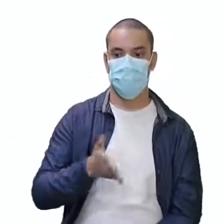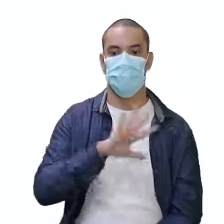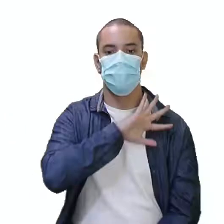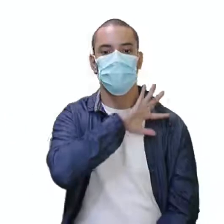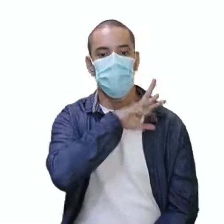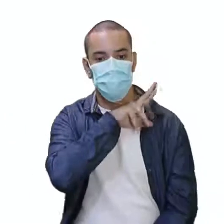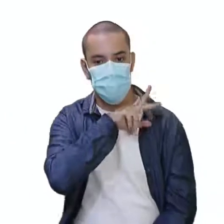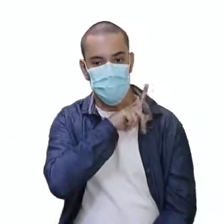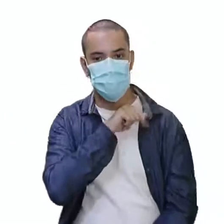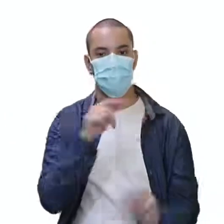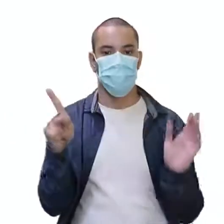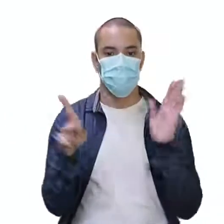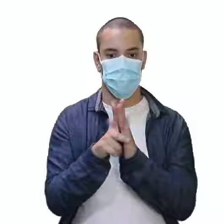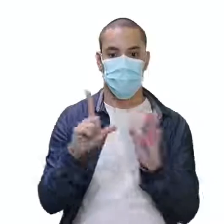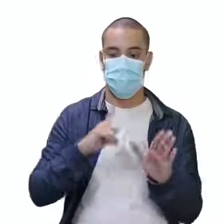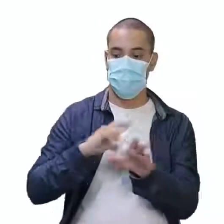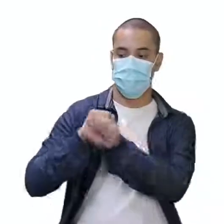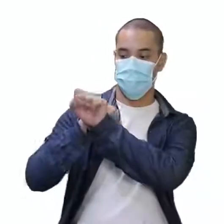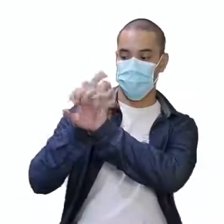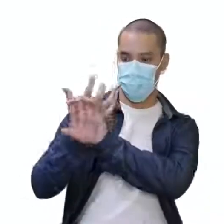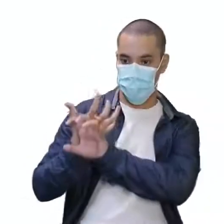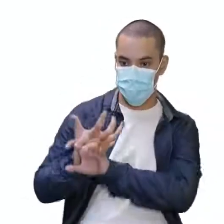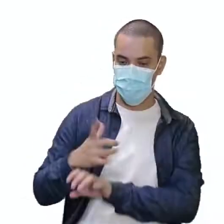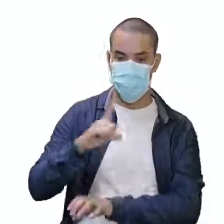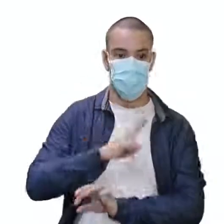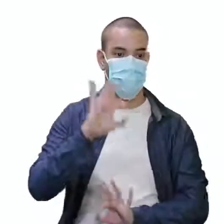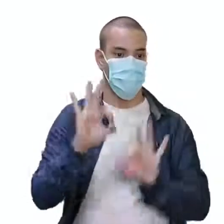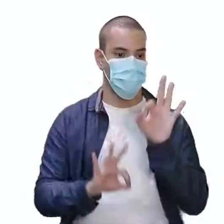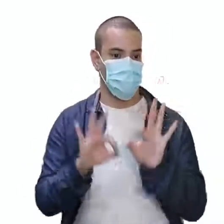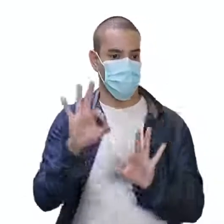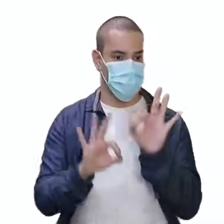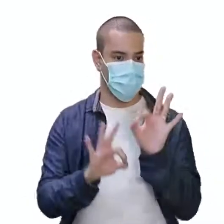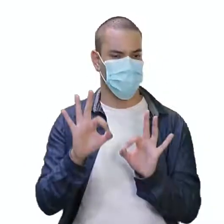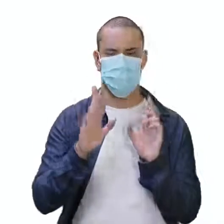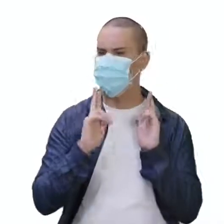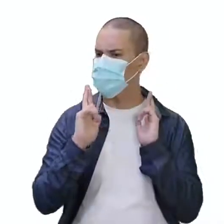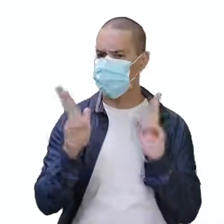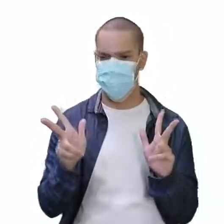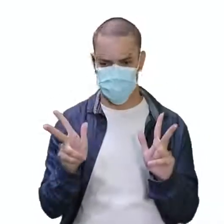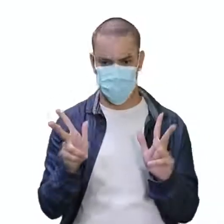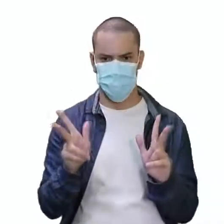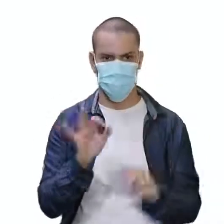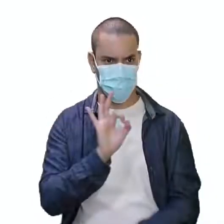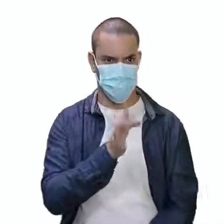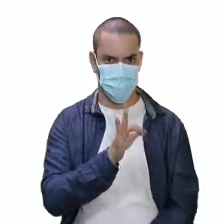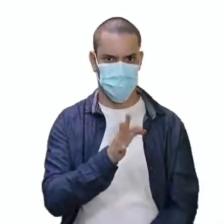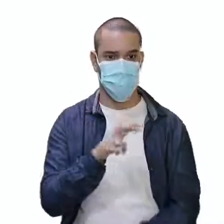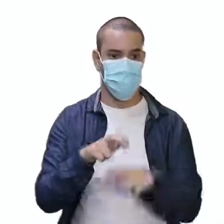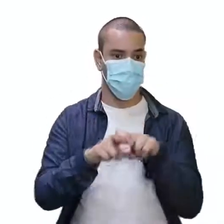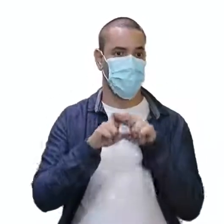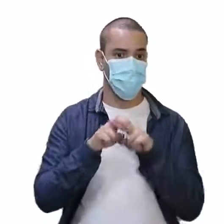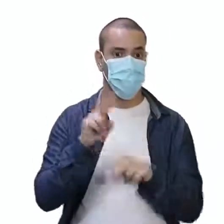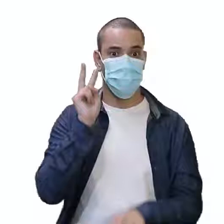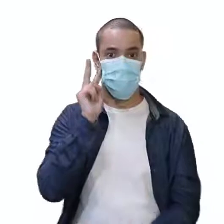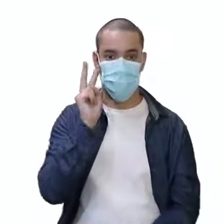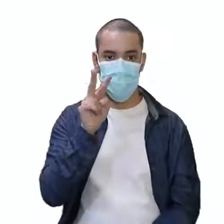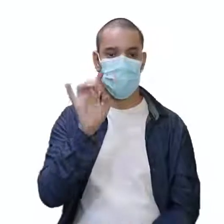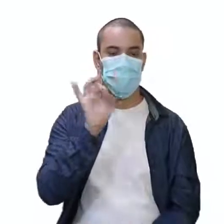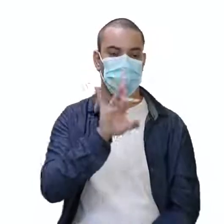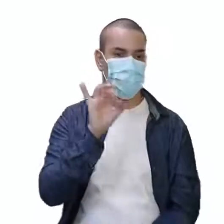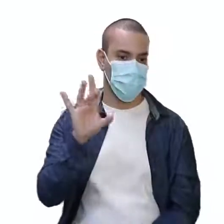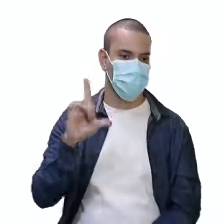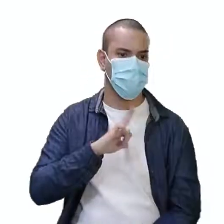animais vertebrados, animais que têm uma organização, né, diferenciada aí. Então, vocês podem ver que eles